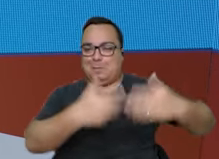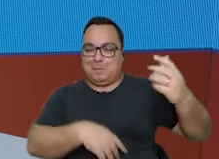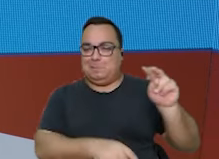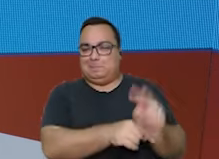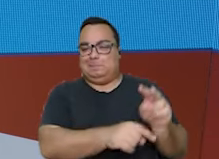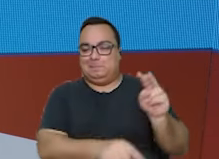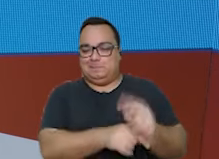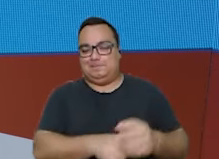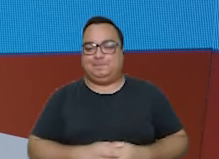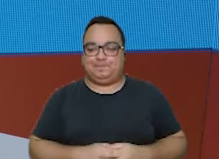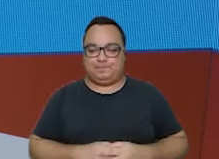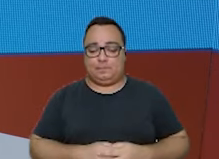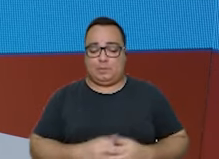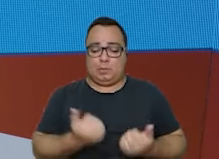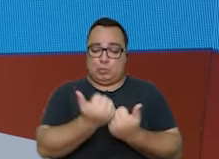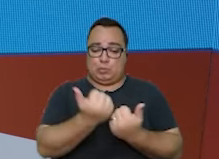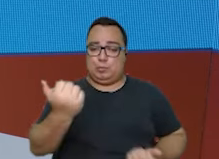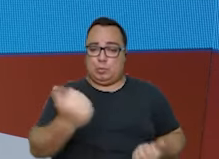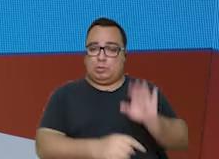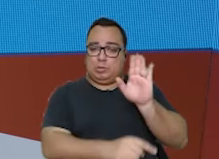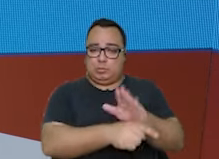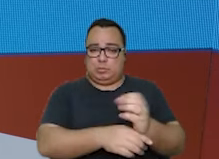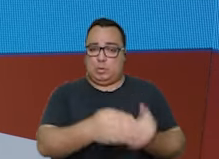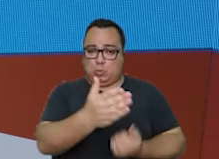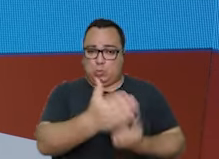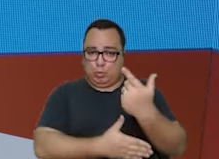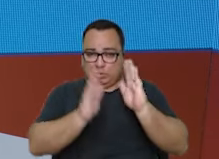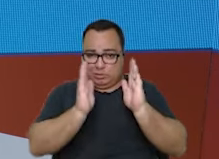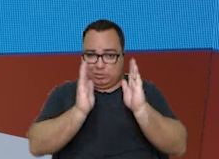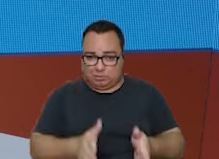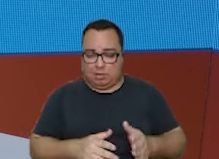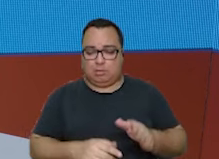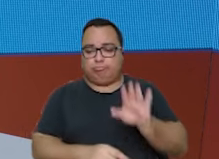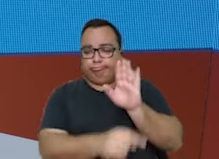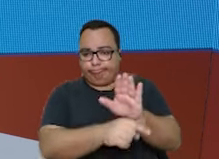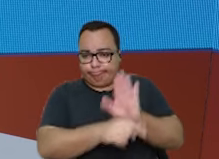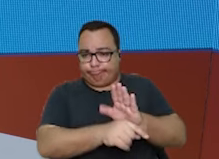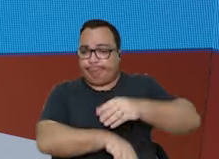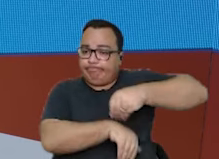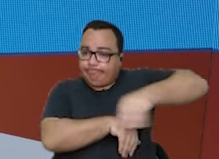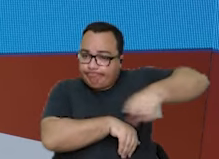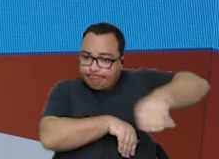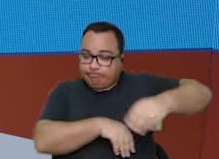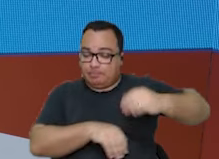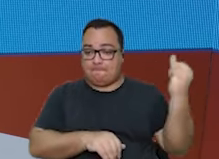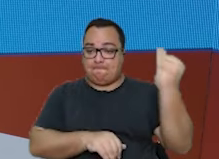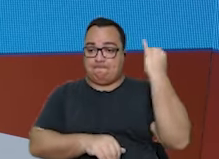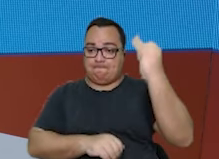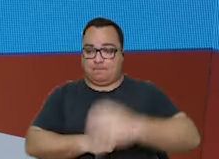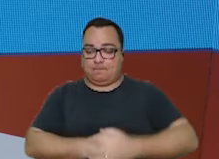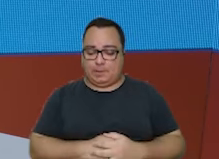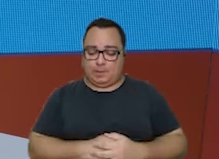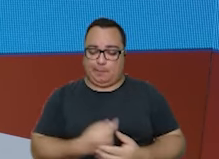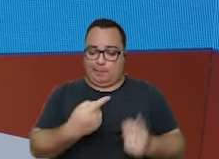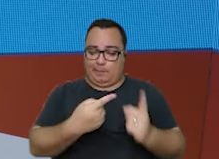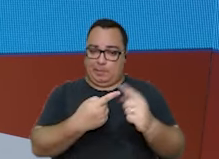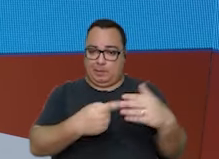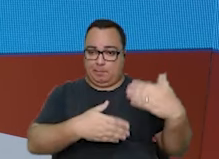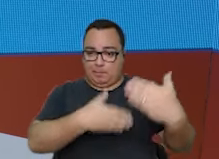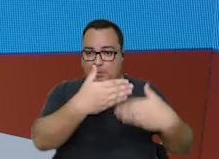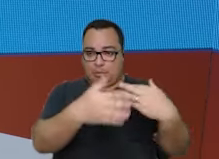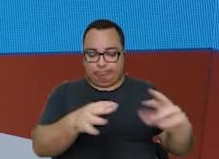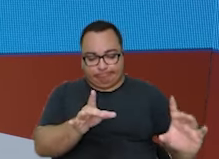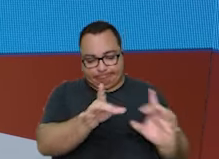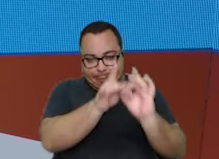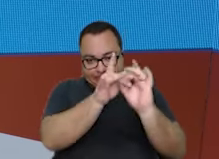né Principalmente quando o cliente acaba de adquirir o produto ele é fundamental e ele é o primeiro passo para construir essa jornada